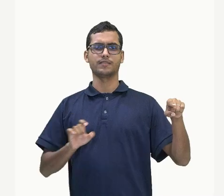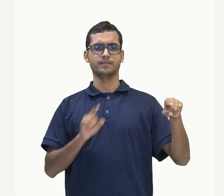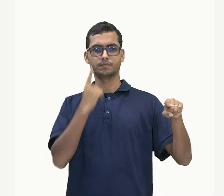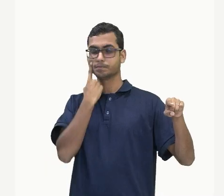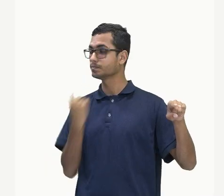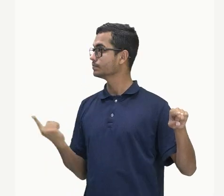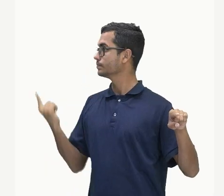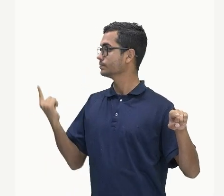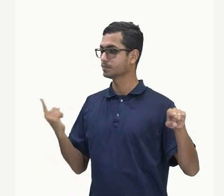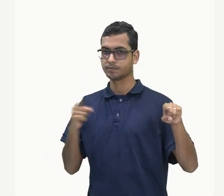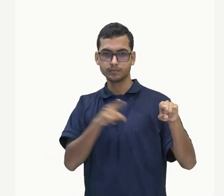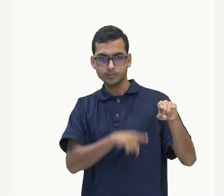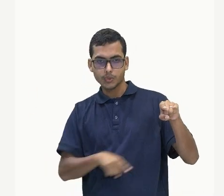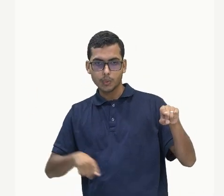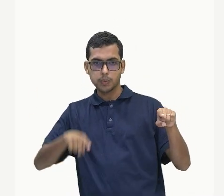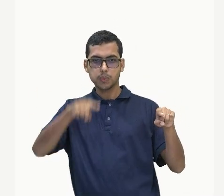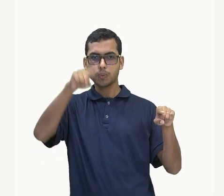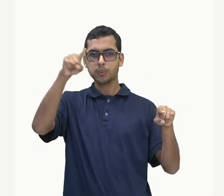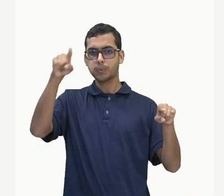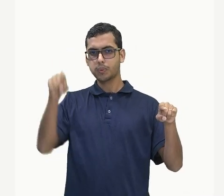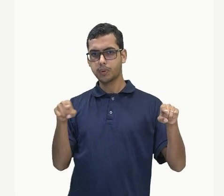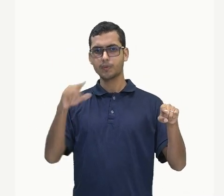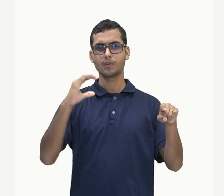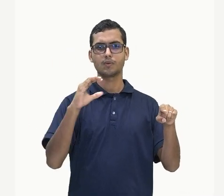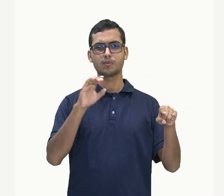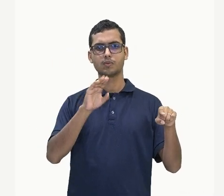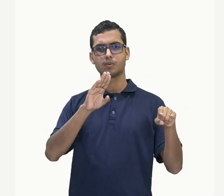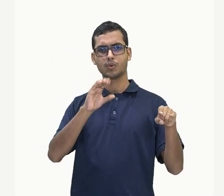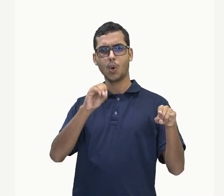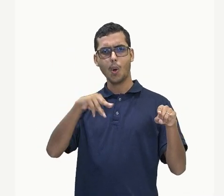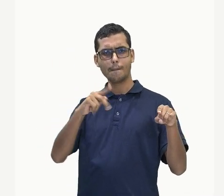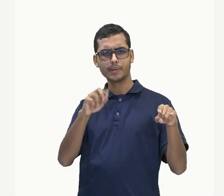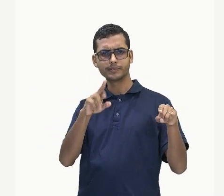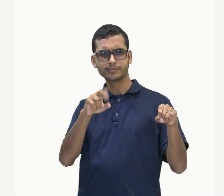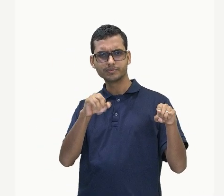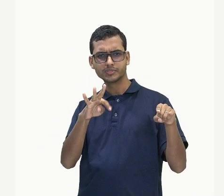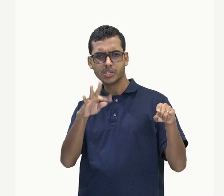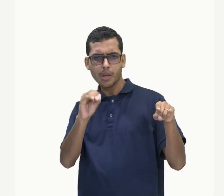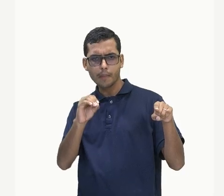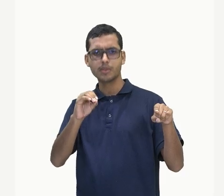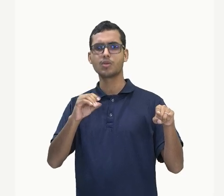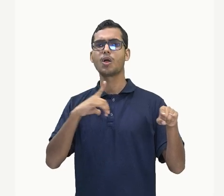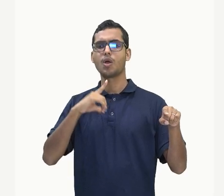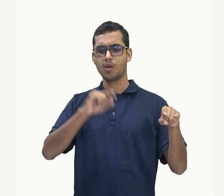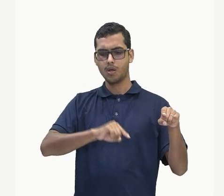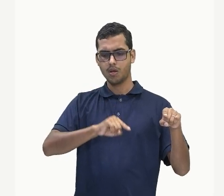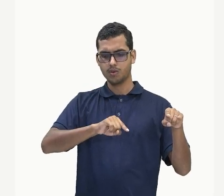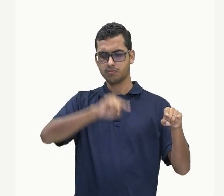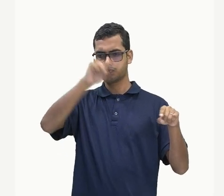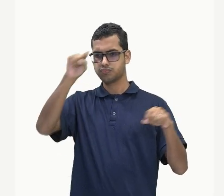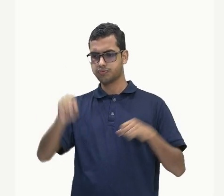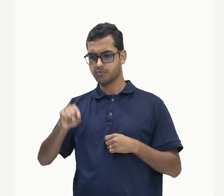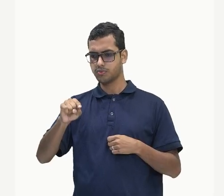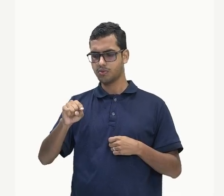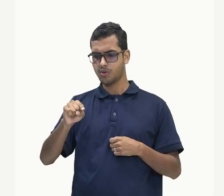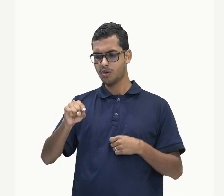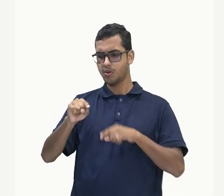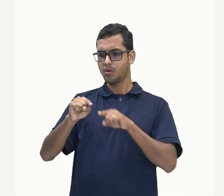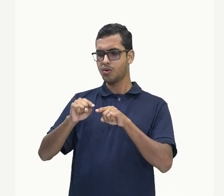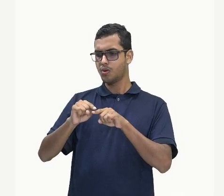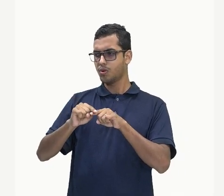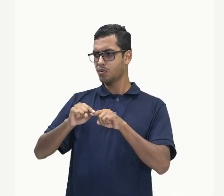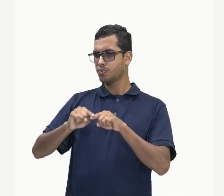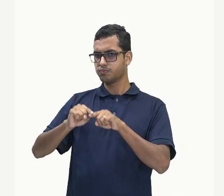vale. Já o comprimento de onda é a distância entre duas cristas consecutivas, como nós podemos observar aqui na